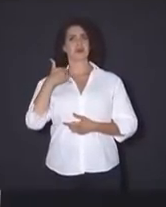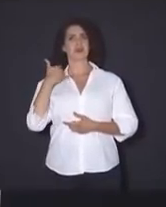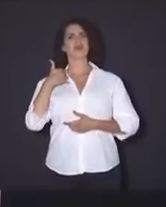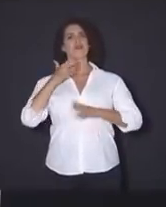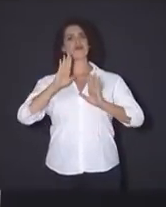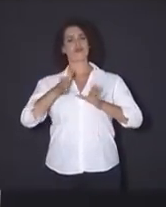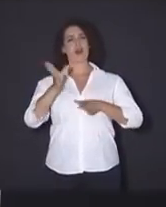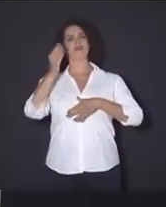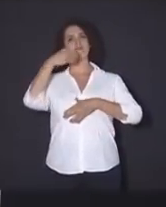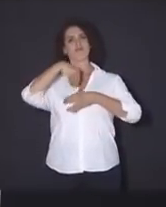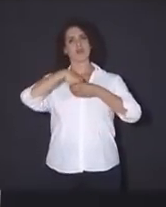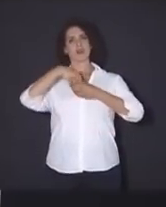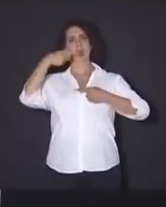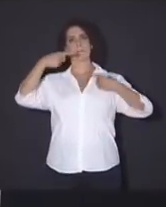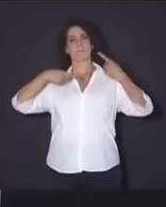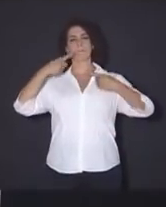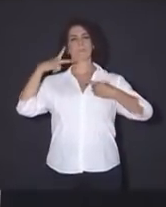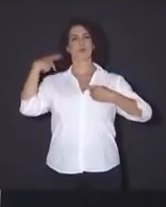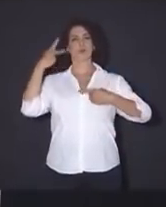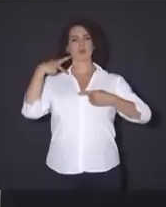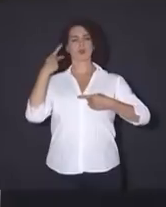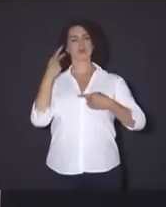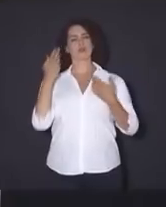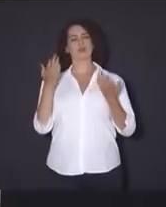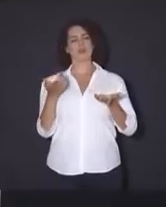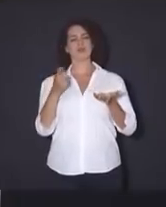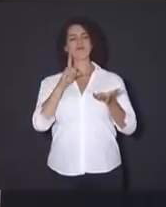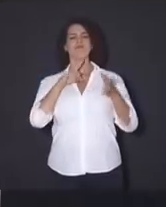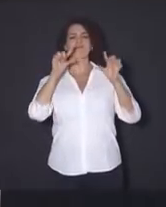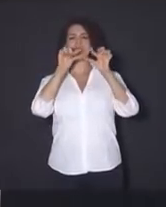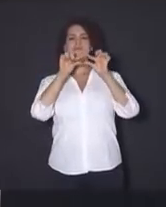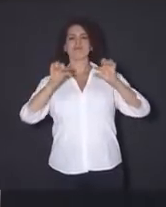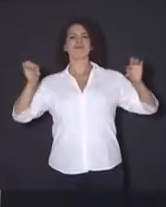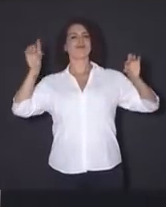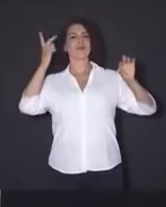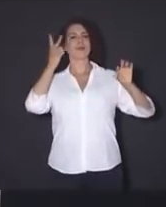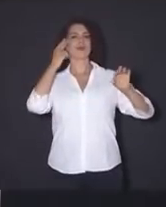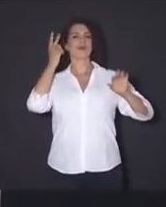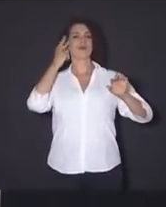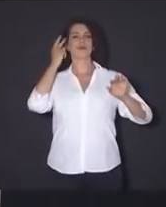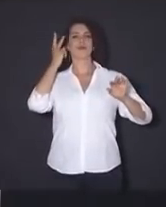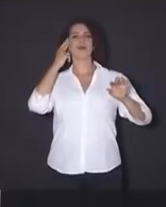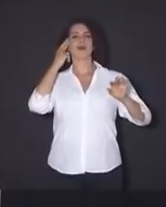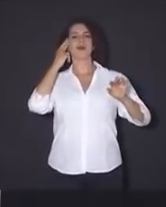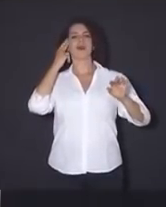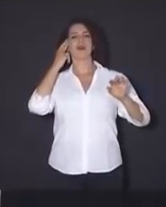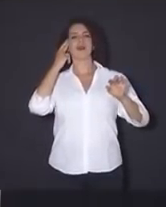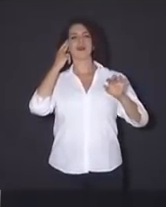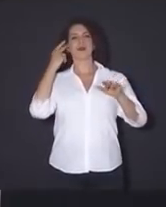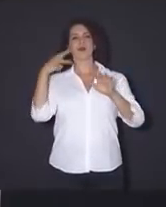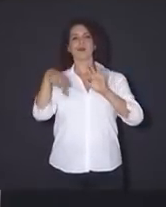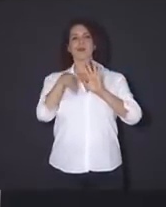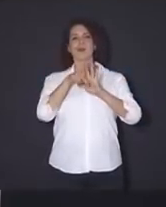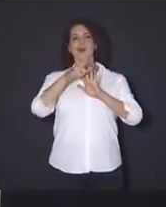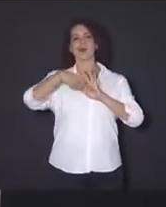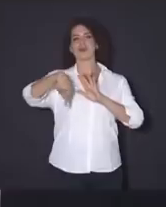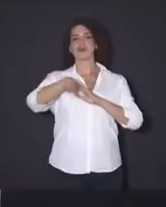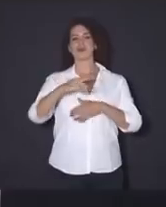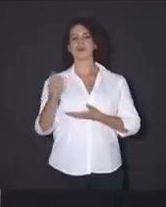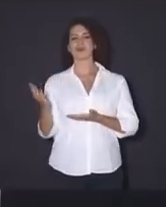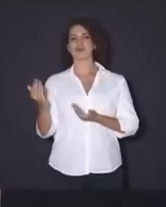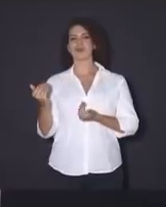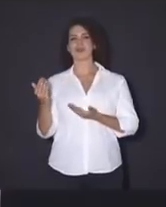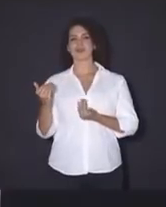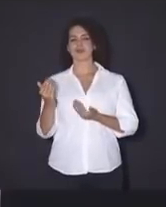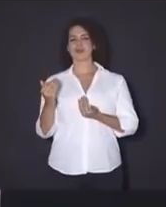e eu vou usar uma frase muito comum para a juventude né aí no